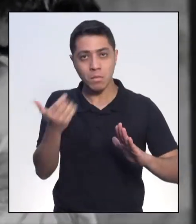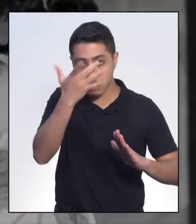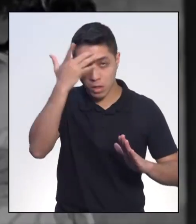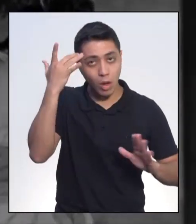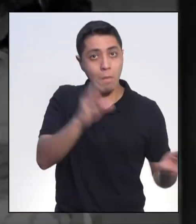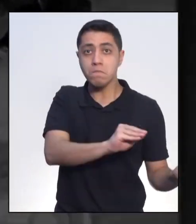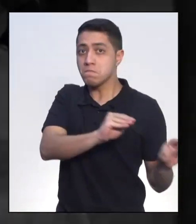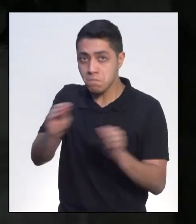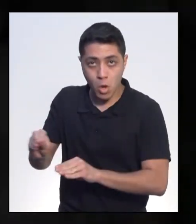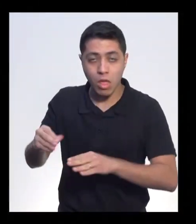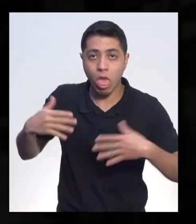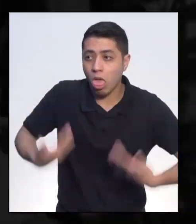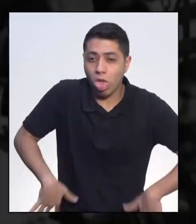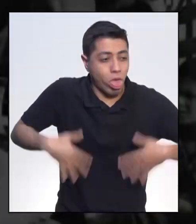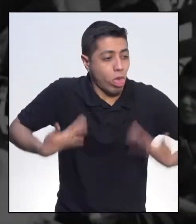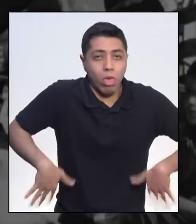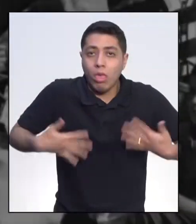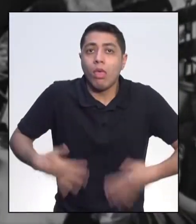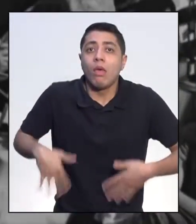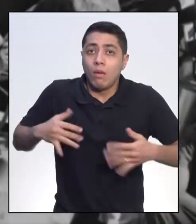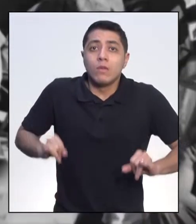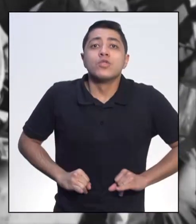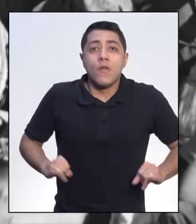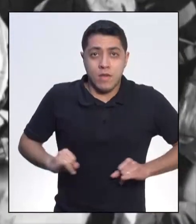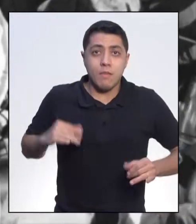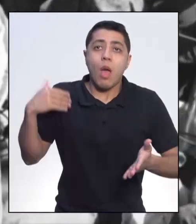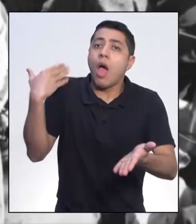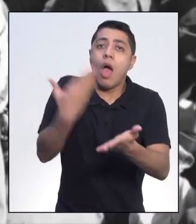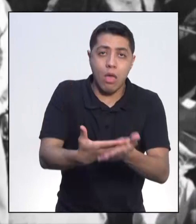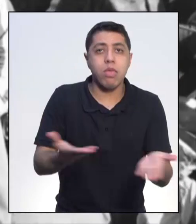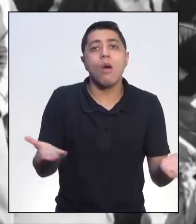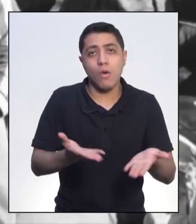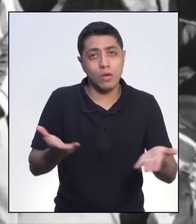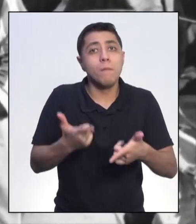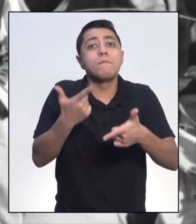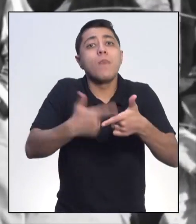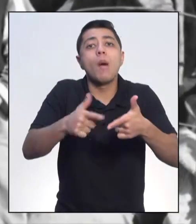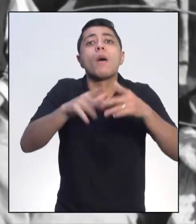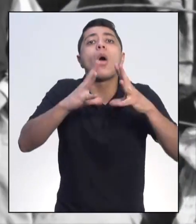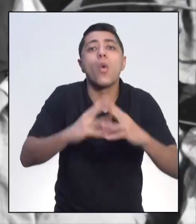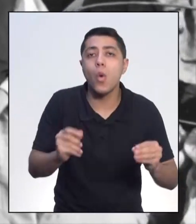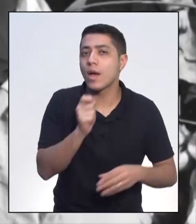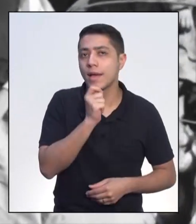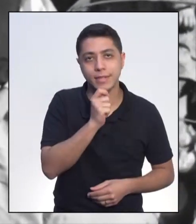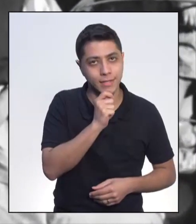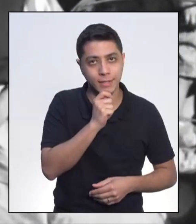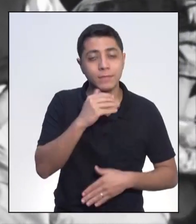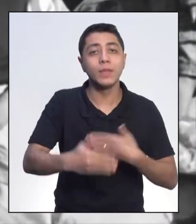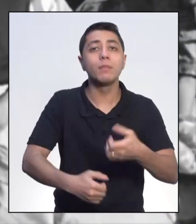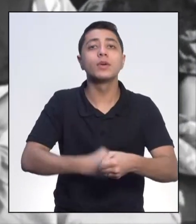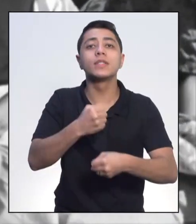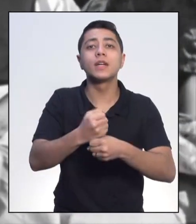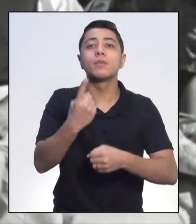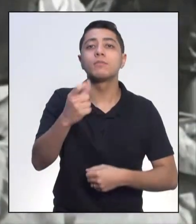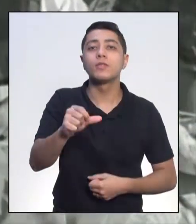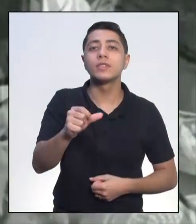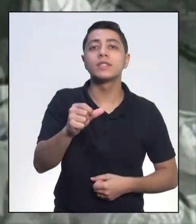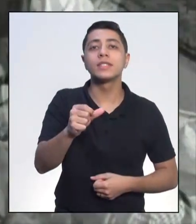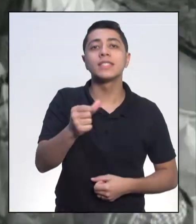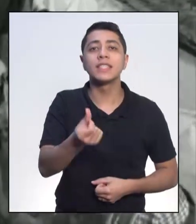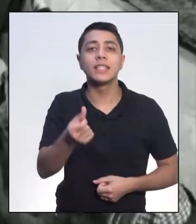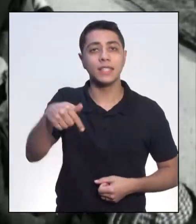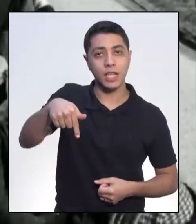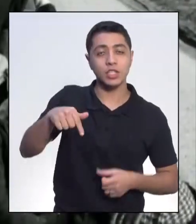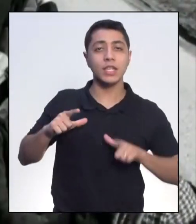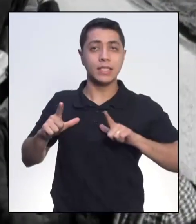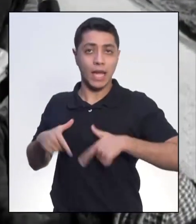até hoje. Em 1967, depois da Guerra Árabe-Israelense, Israel ocupou a faixa